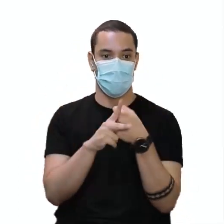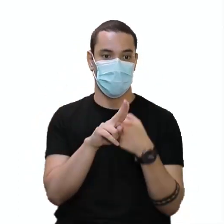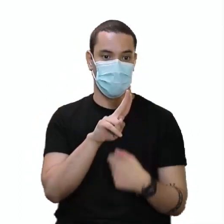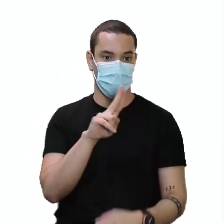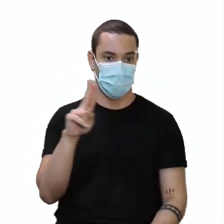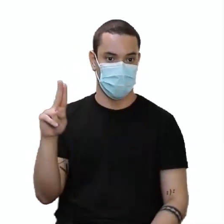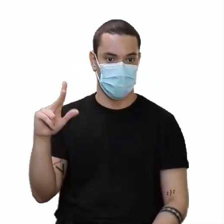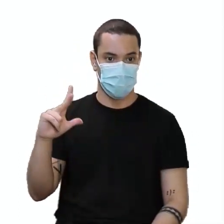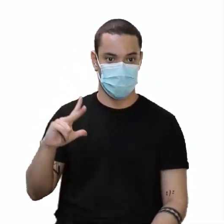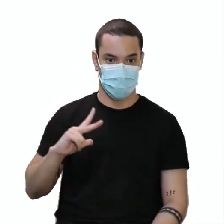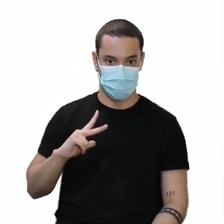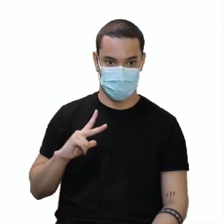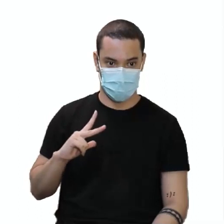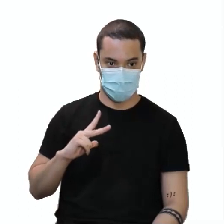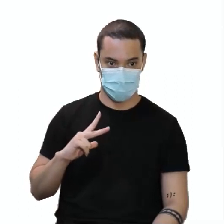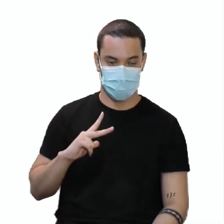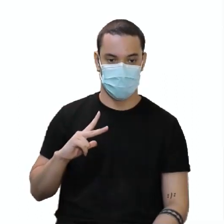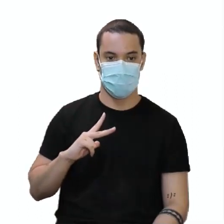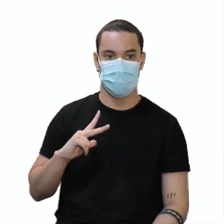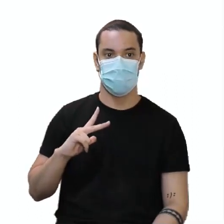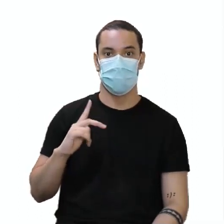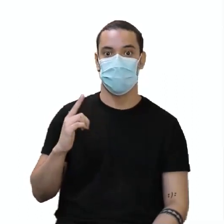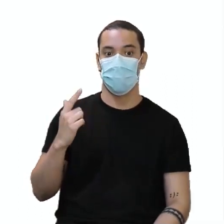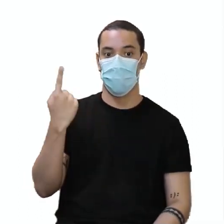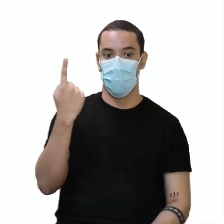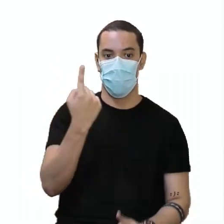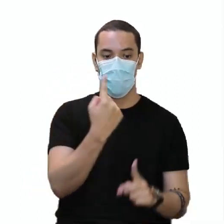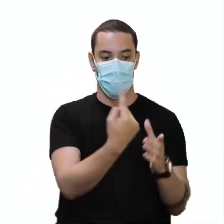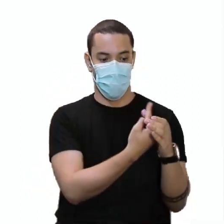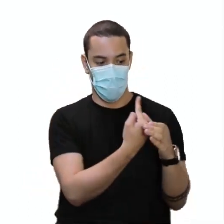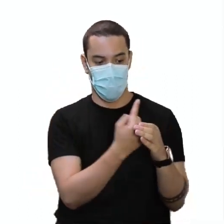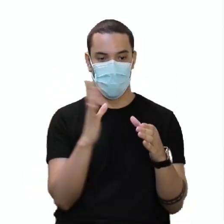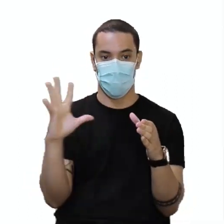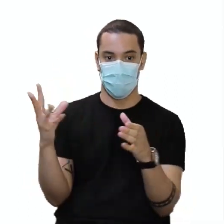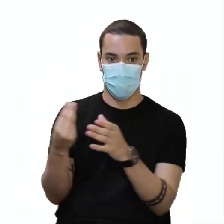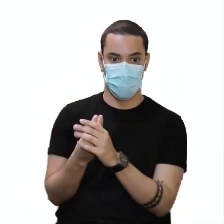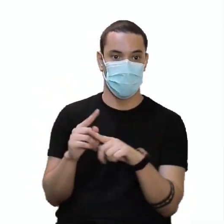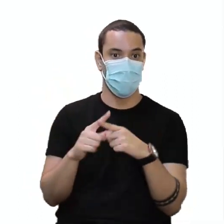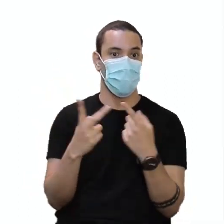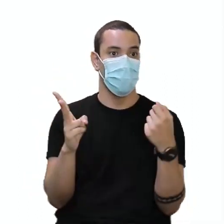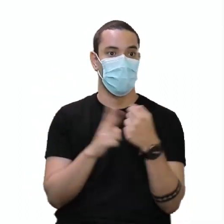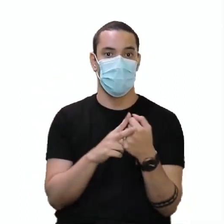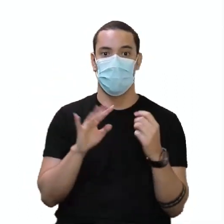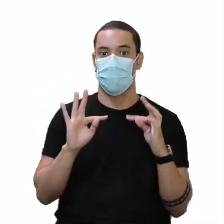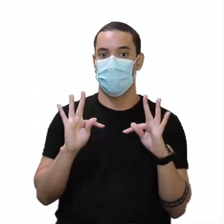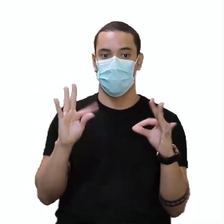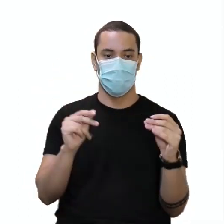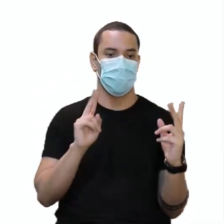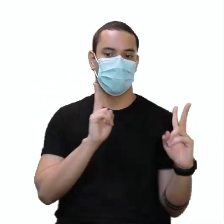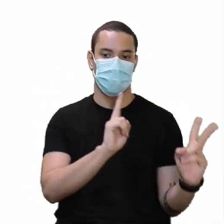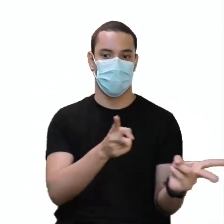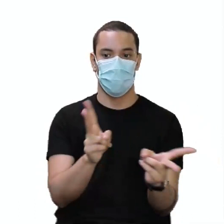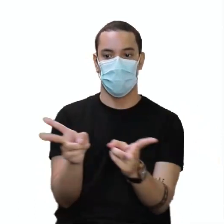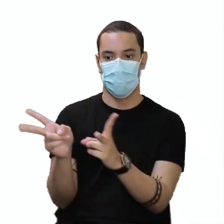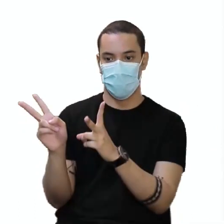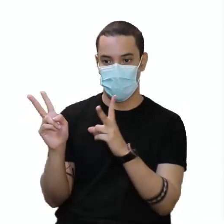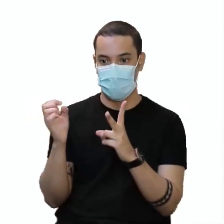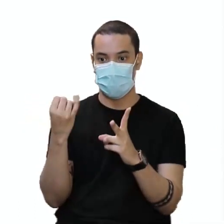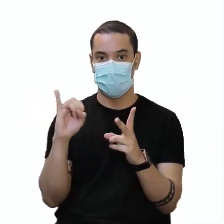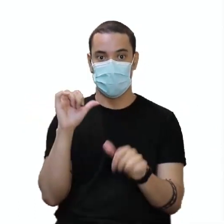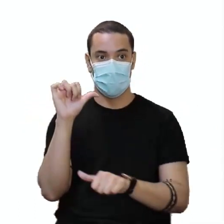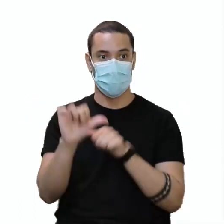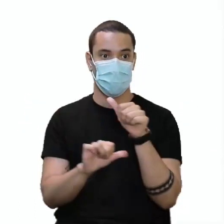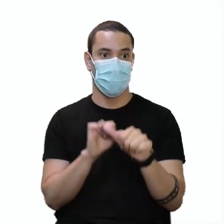pronome pessoal, que aqui é singular, que é plural, e o verbo to be, o resto permanece a mesma coisa quando você quer trocar